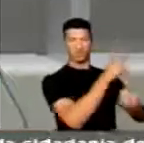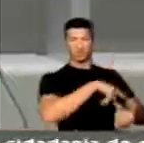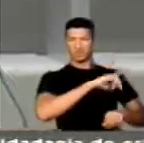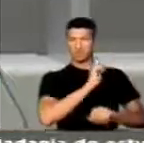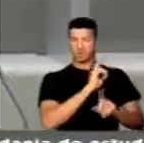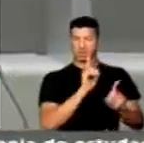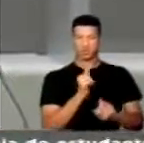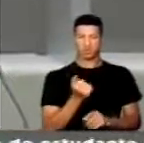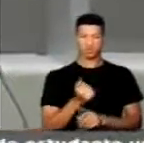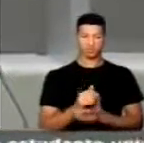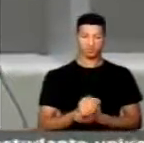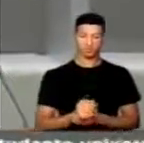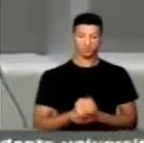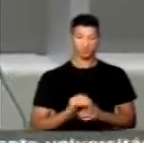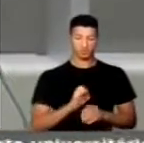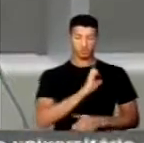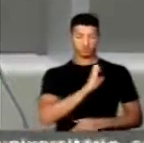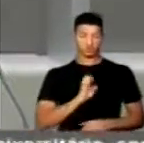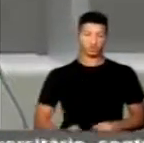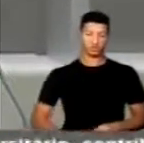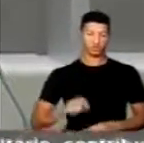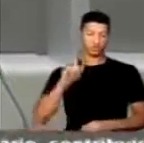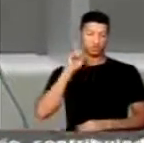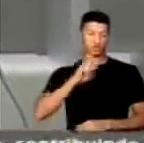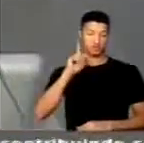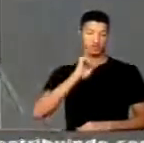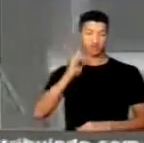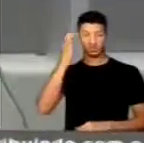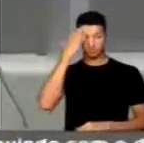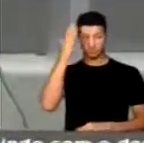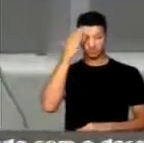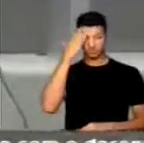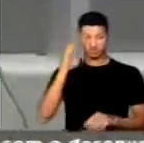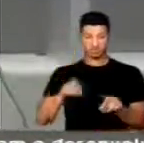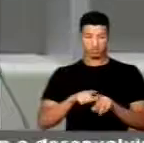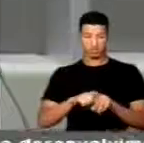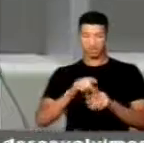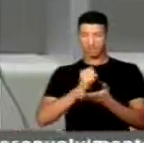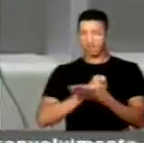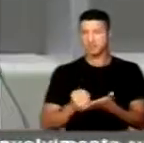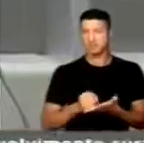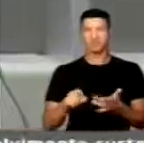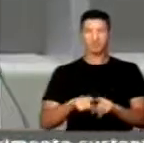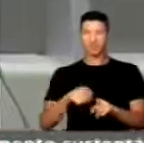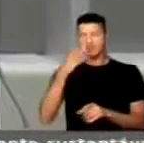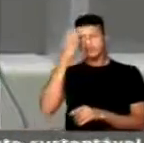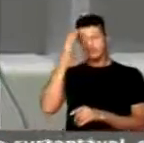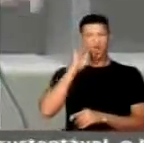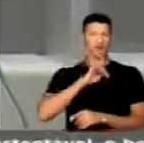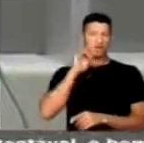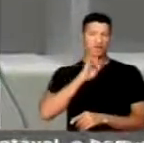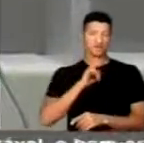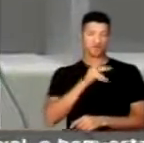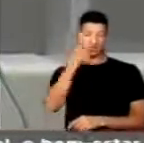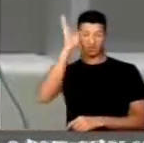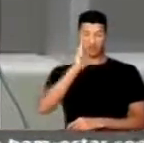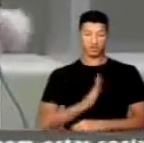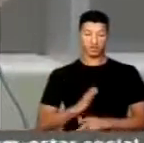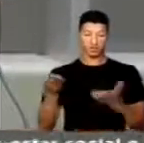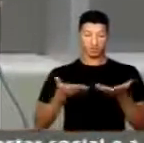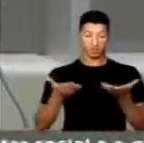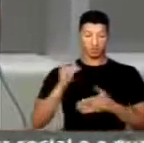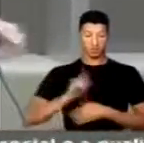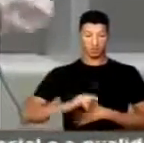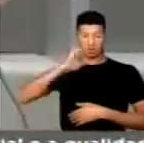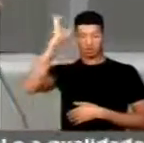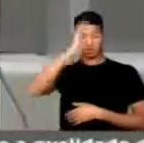país. E a embaixadora americana sabe disso, a diplomacia americana sabe disso. O Brasil hoje